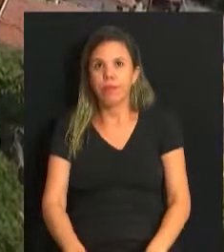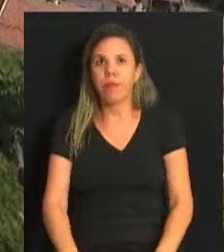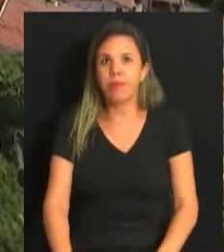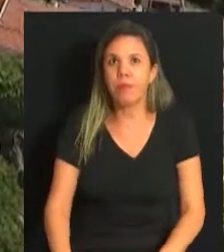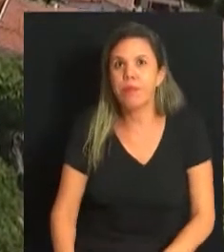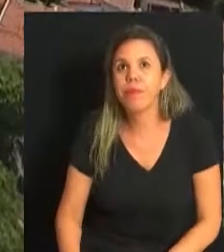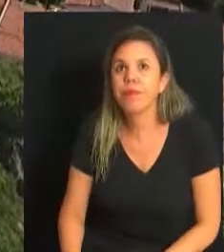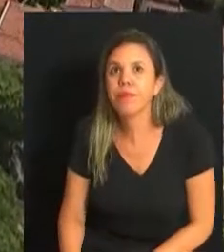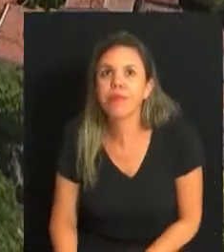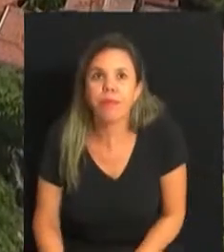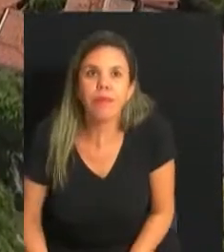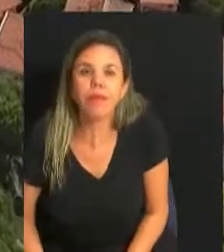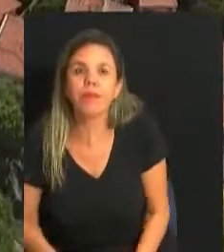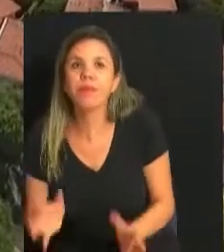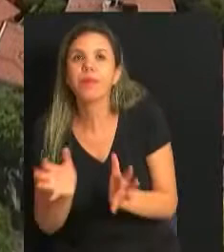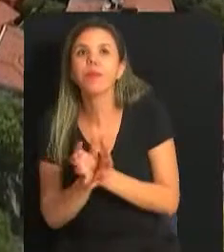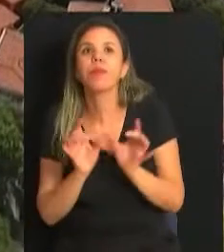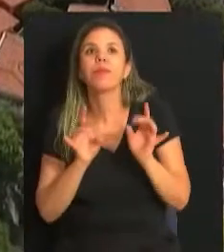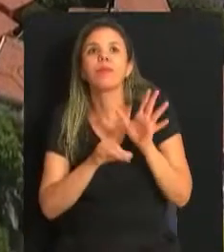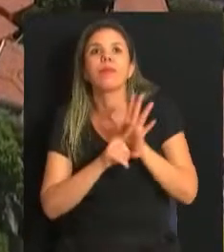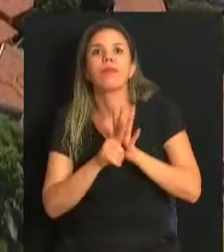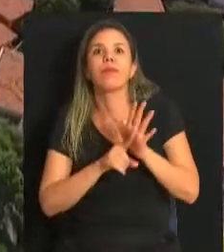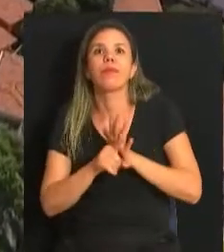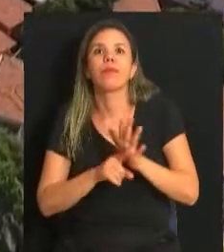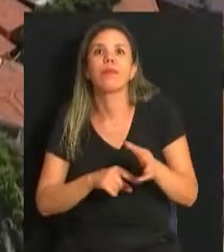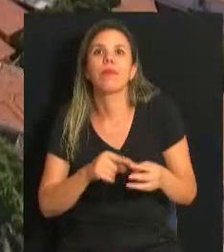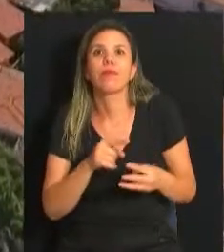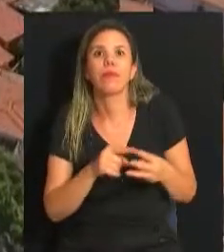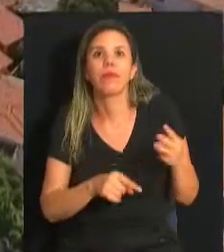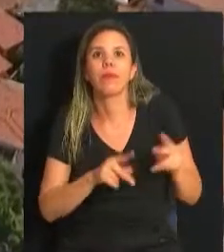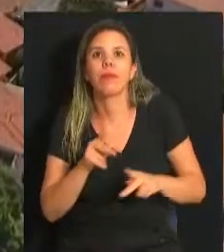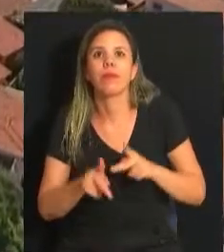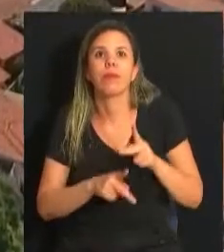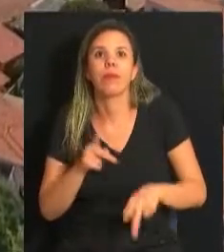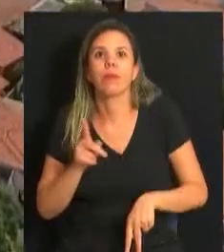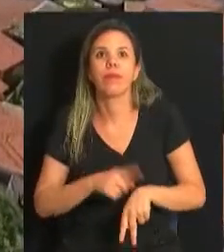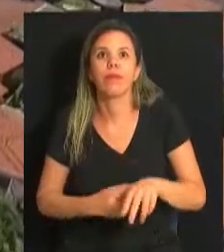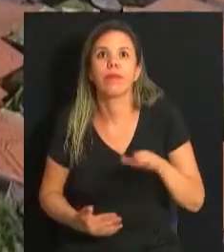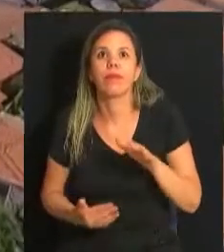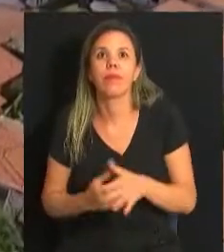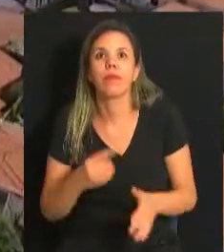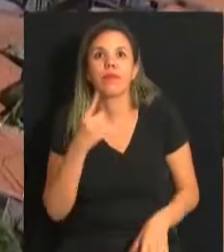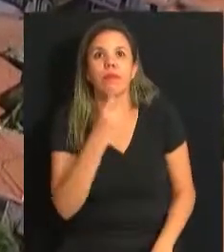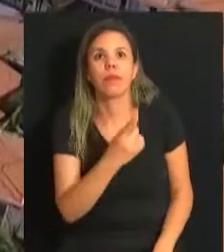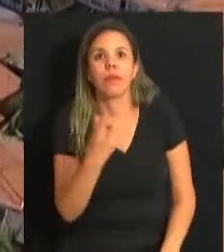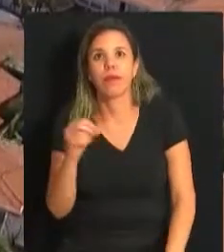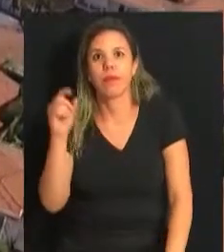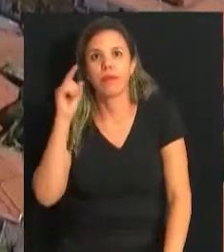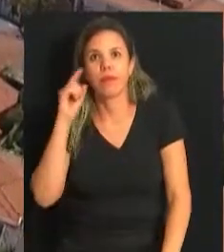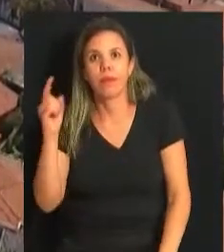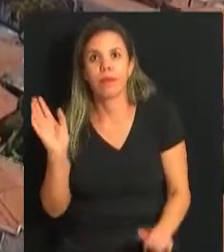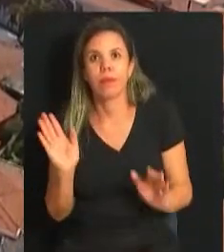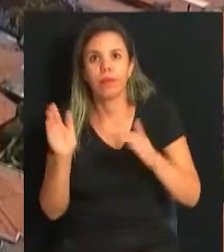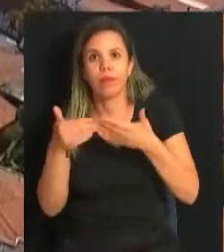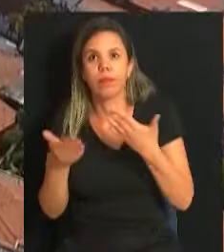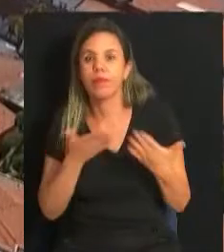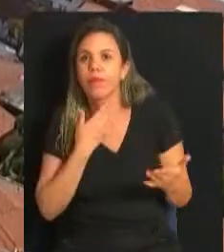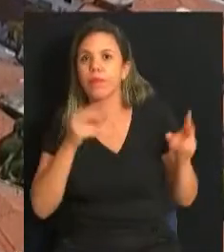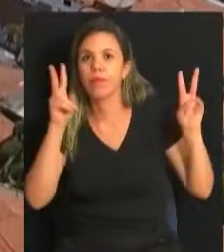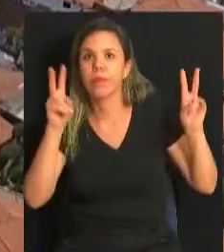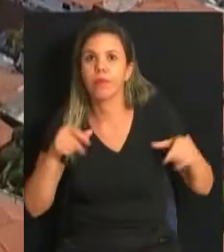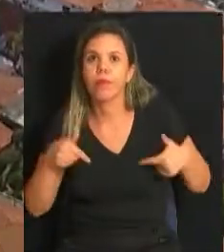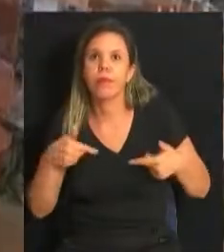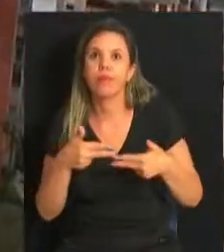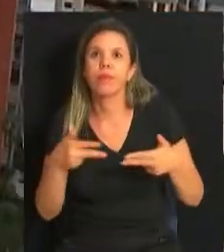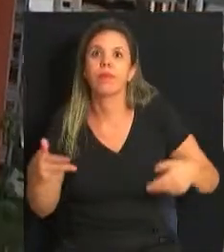é uma comissão especial de estudos com 3 membros prazo de 120 dias e foco em debate sobre